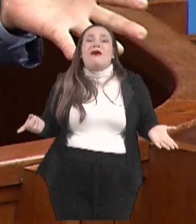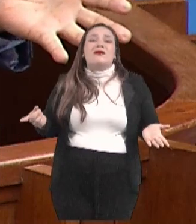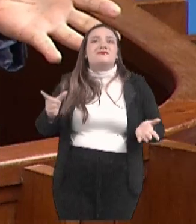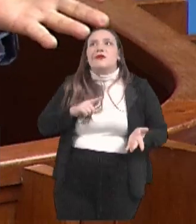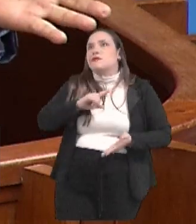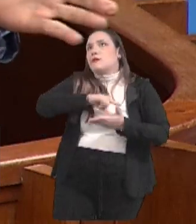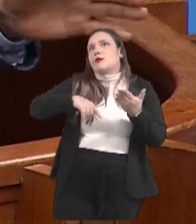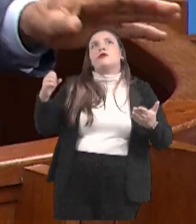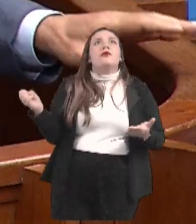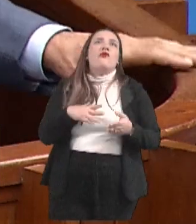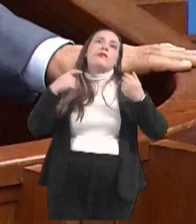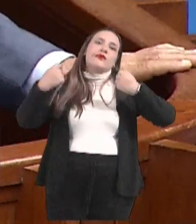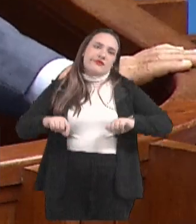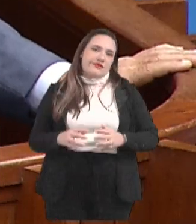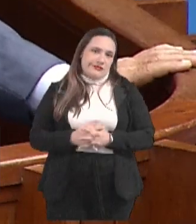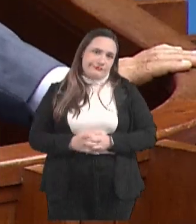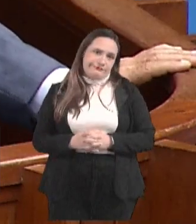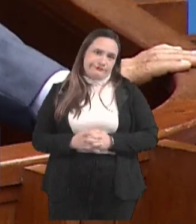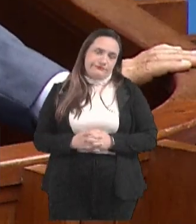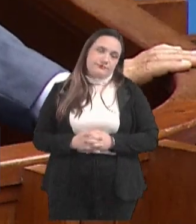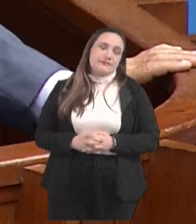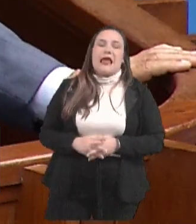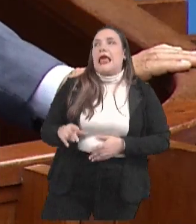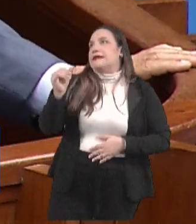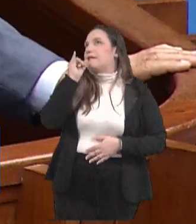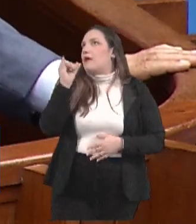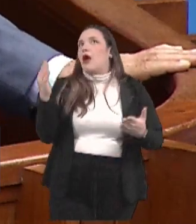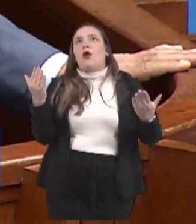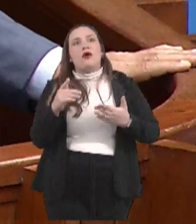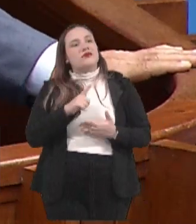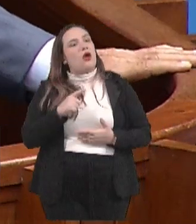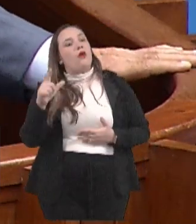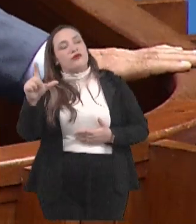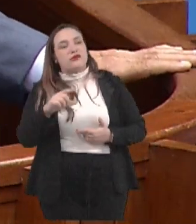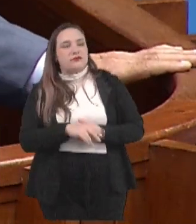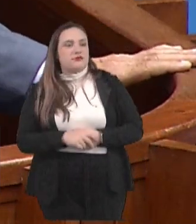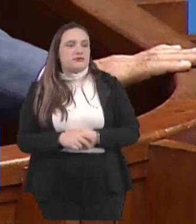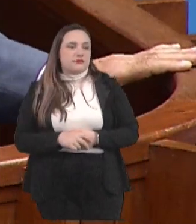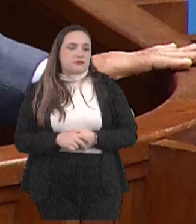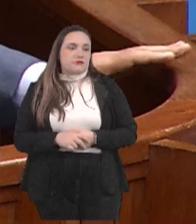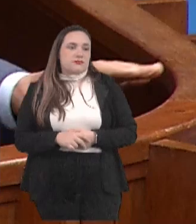um documento novo. Agora, surgiu uma outra coisa.